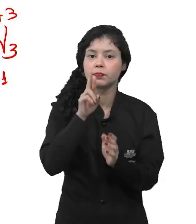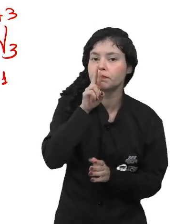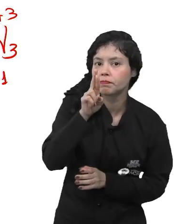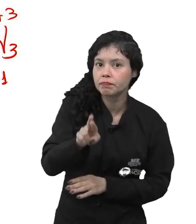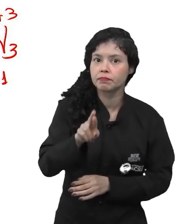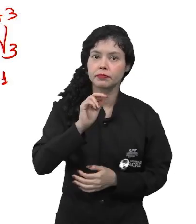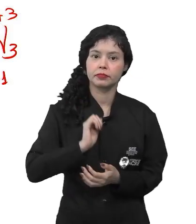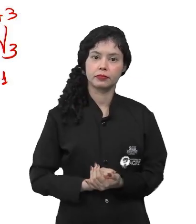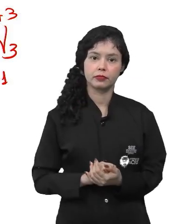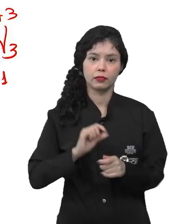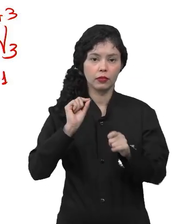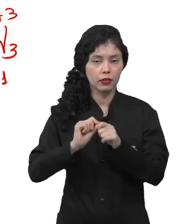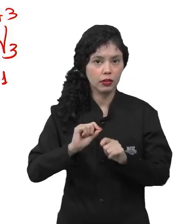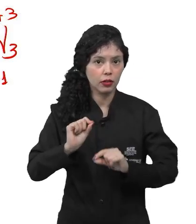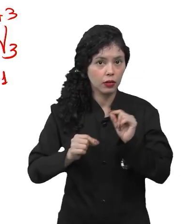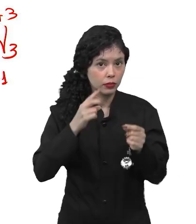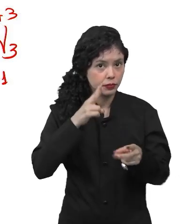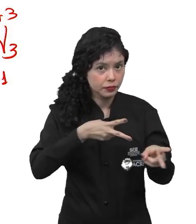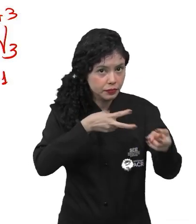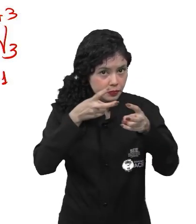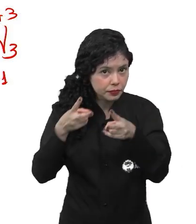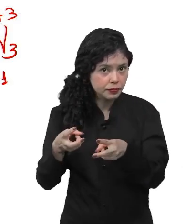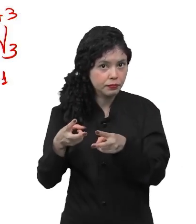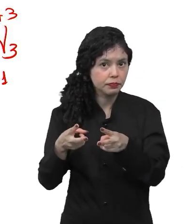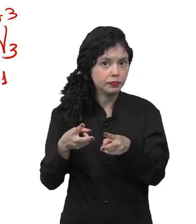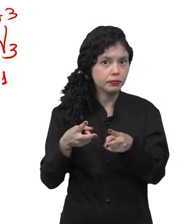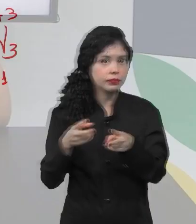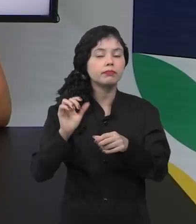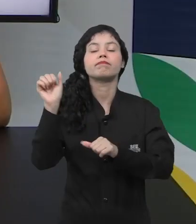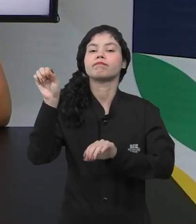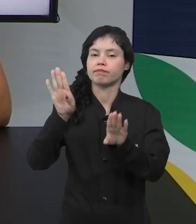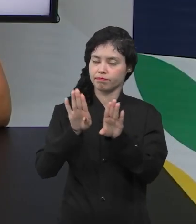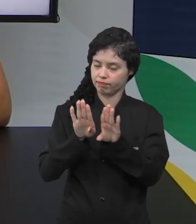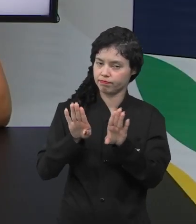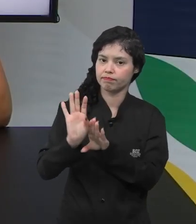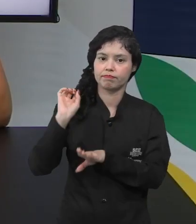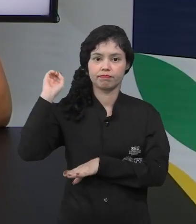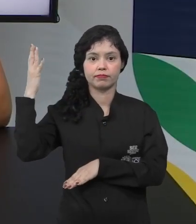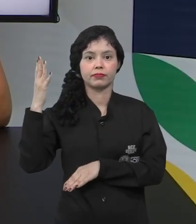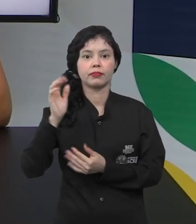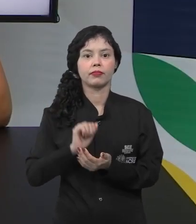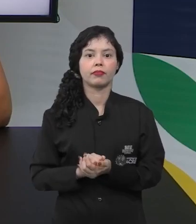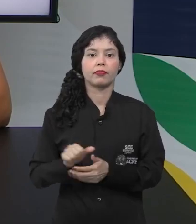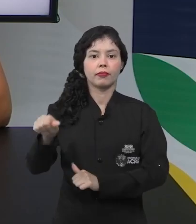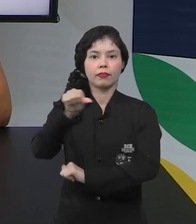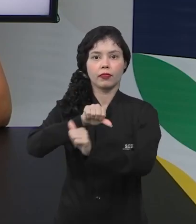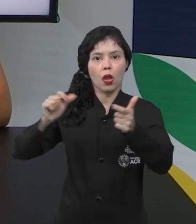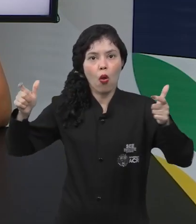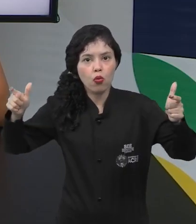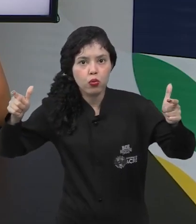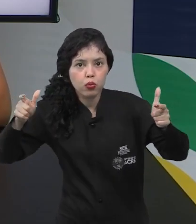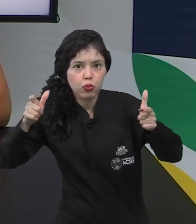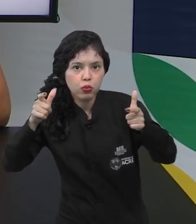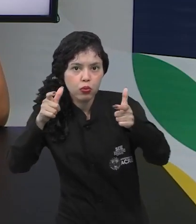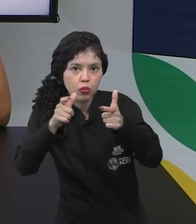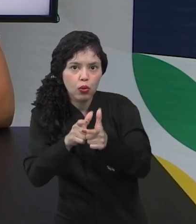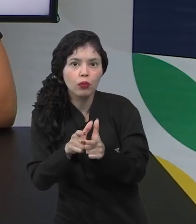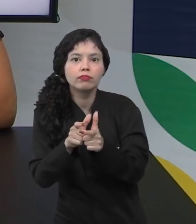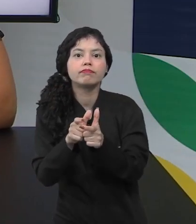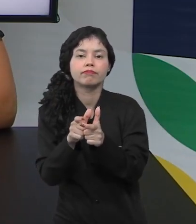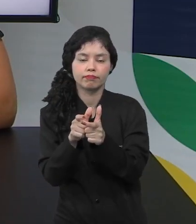calculando os NOx, eu vou observar que aconteceu também uma redução.